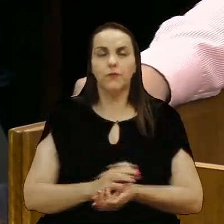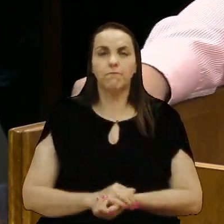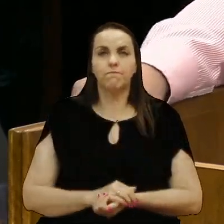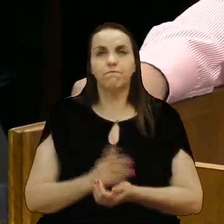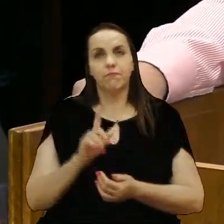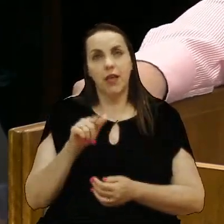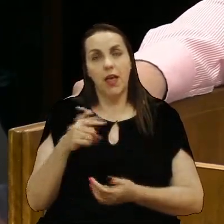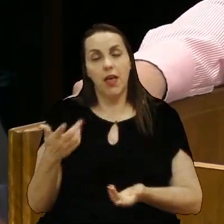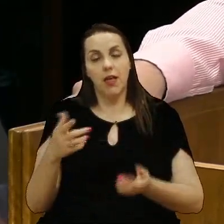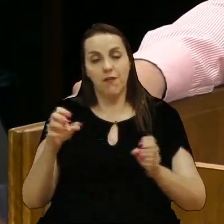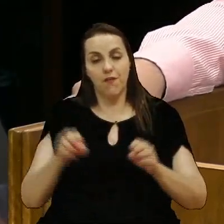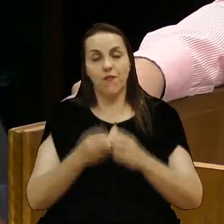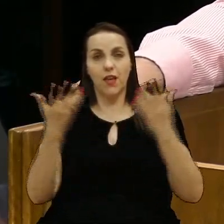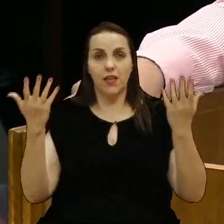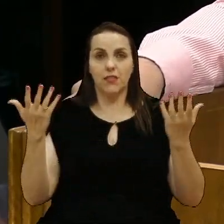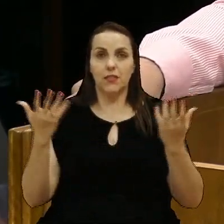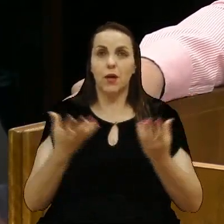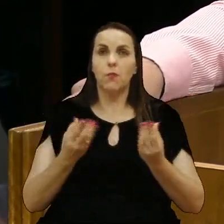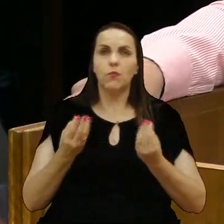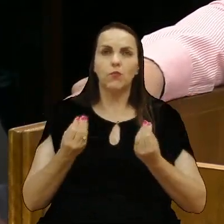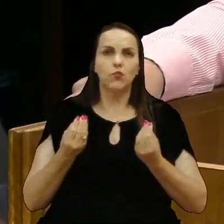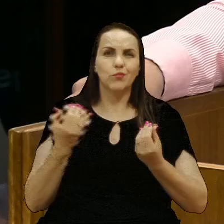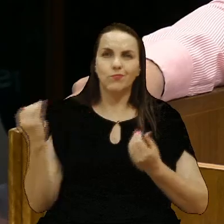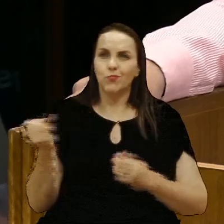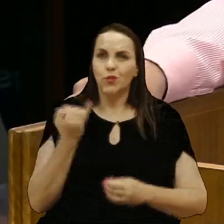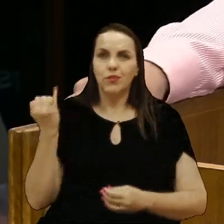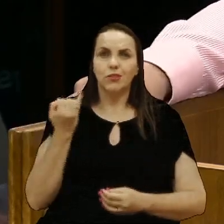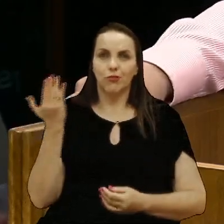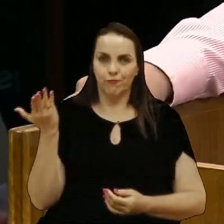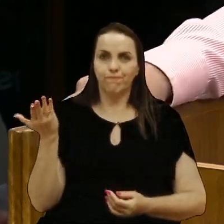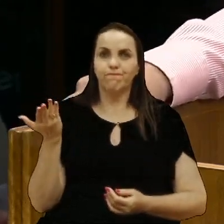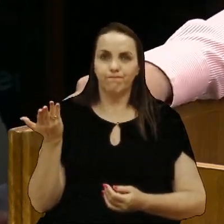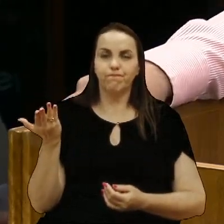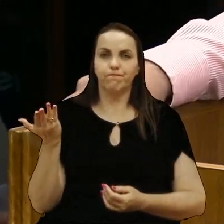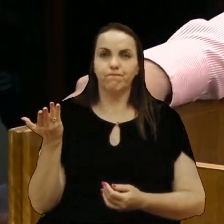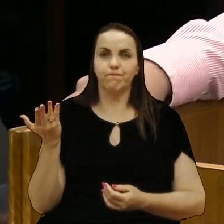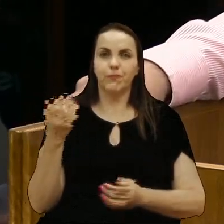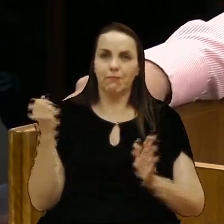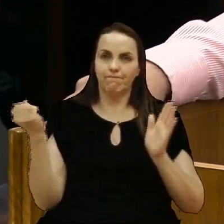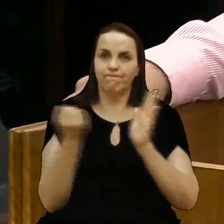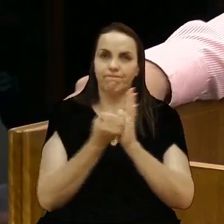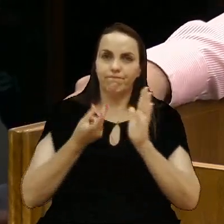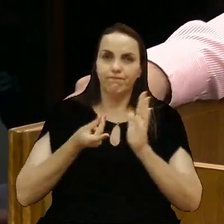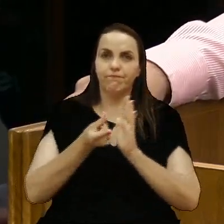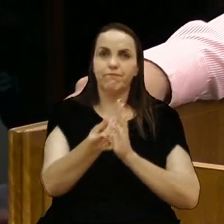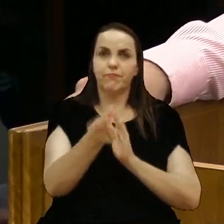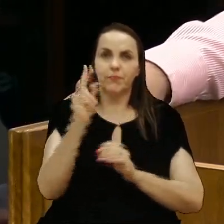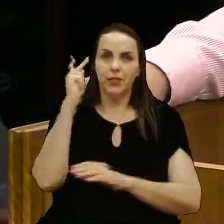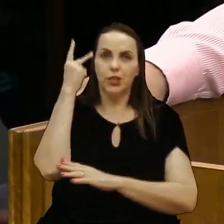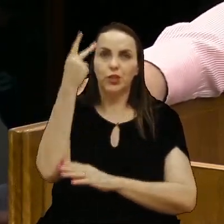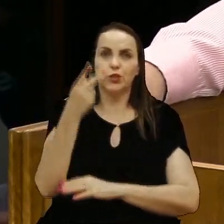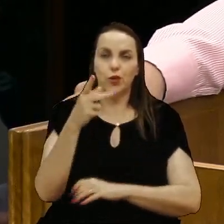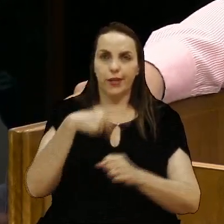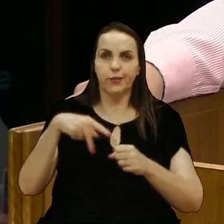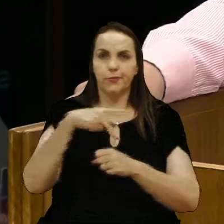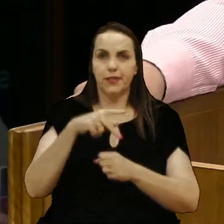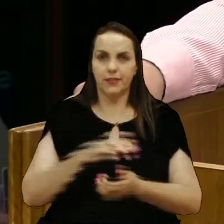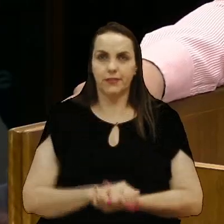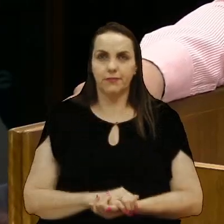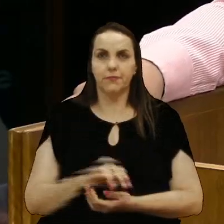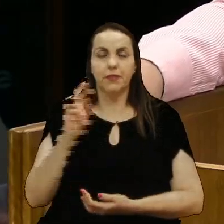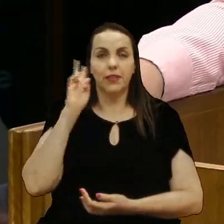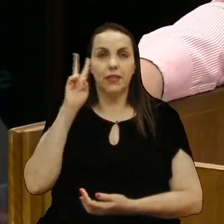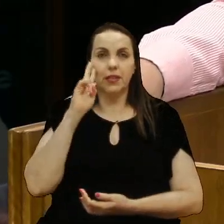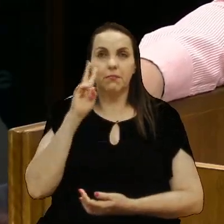que a festa é muito importante e traz um legado para a história do nosso país. Lembrando que a